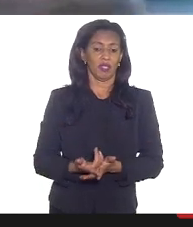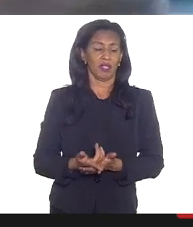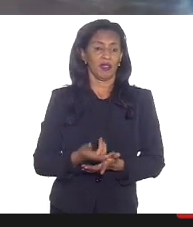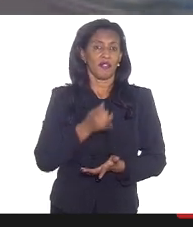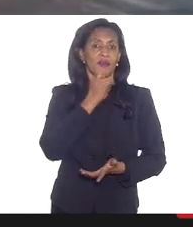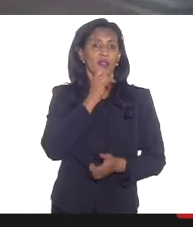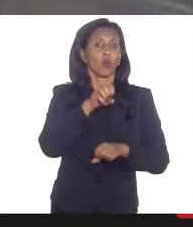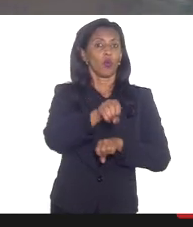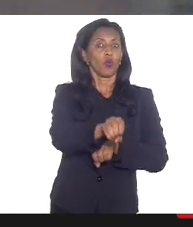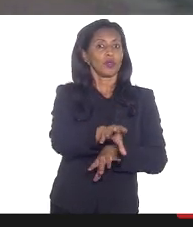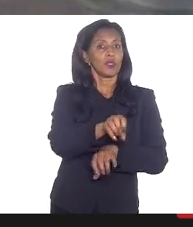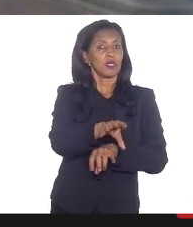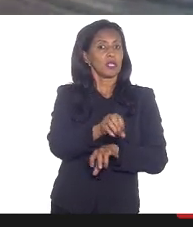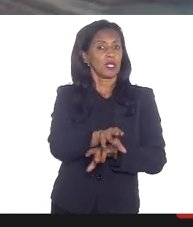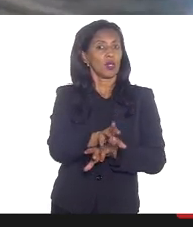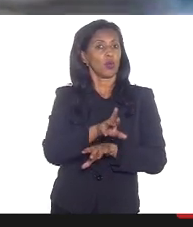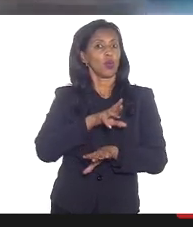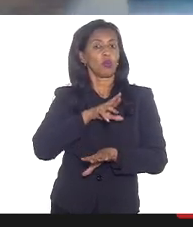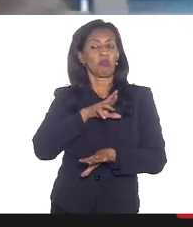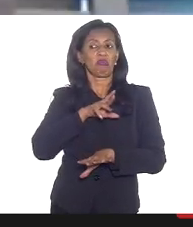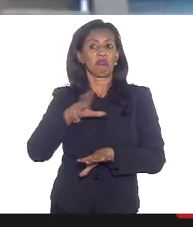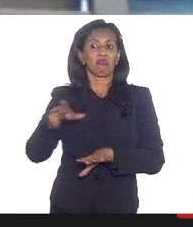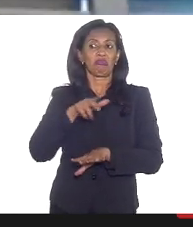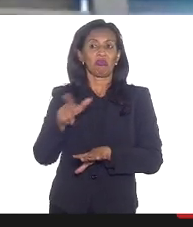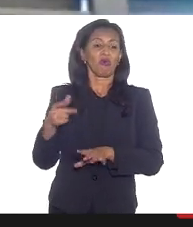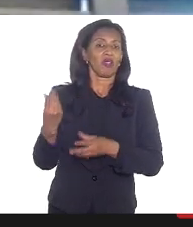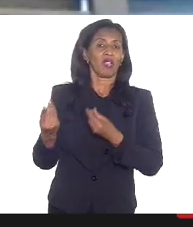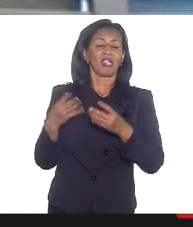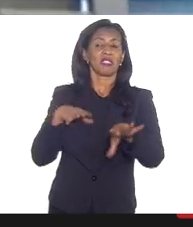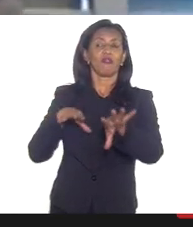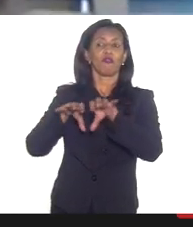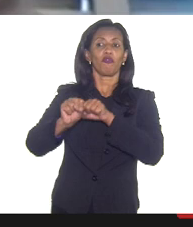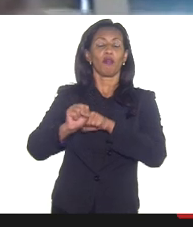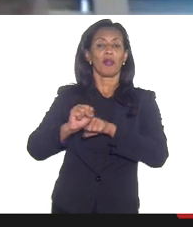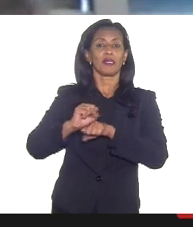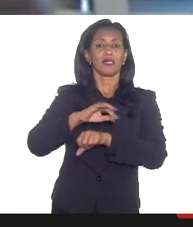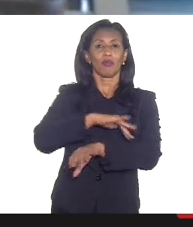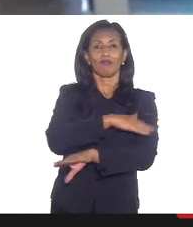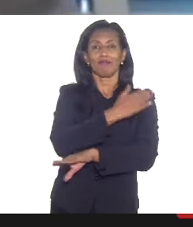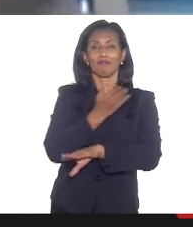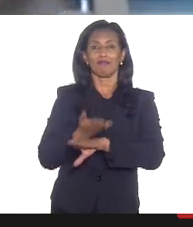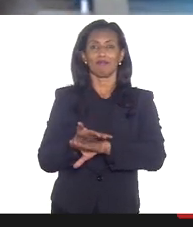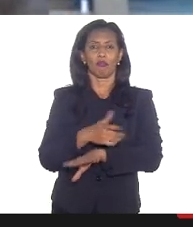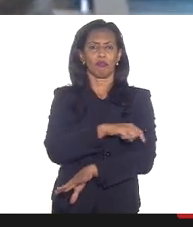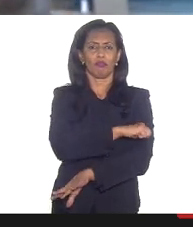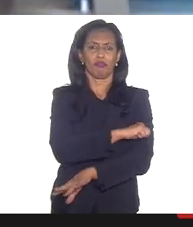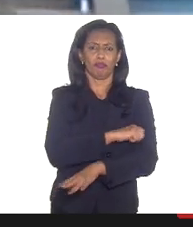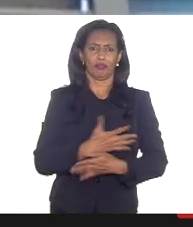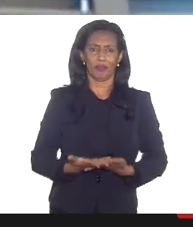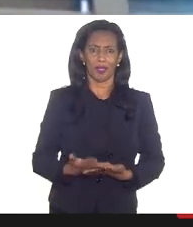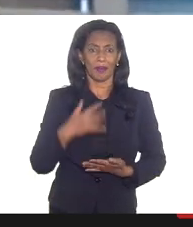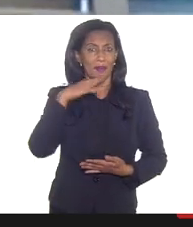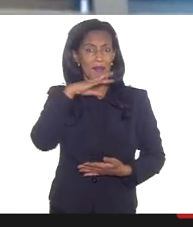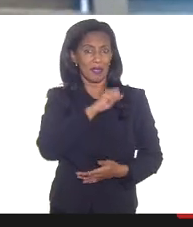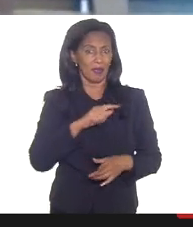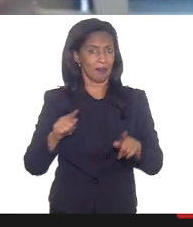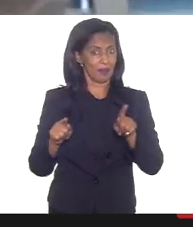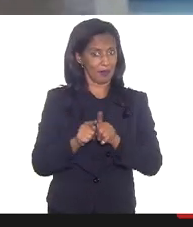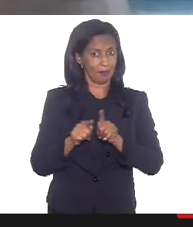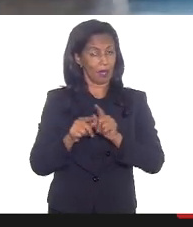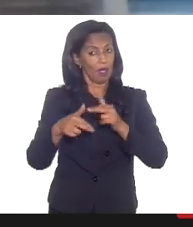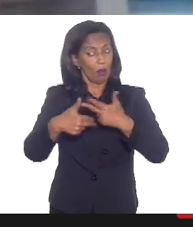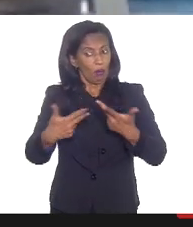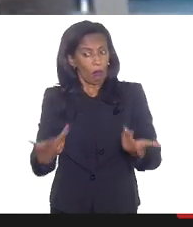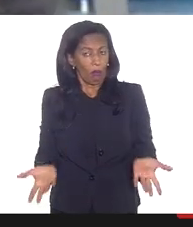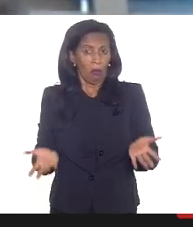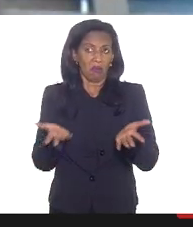uma educação que não vai dar conta dessa formação integral do estudante. E aí a gente percebe também, isso é uma coisa,